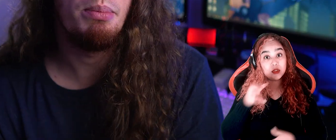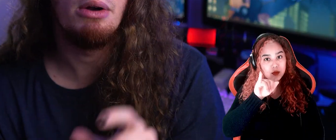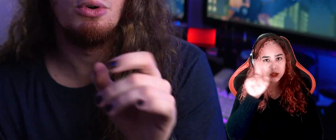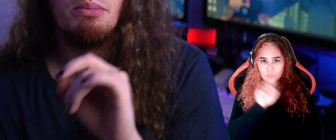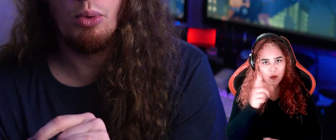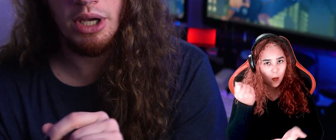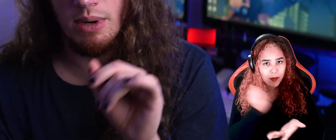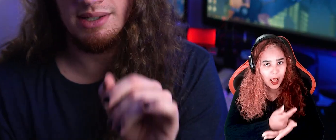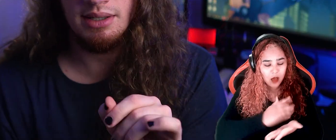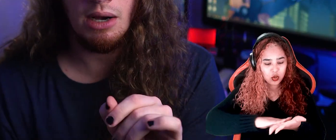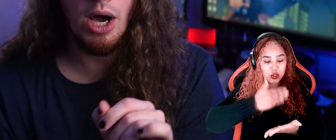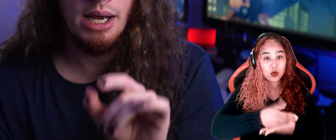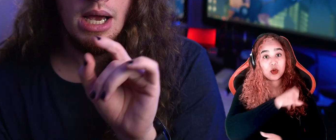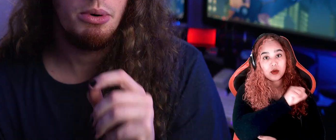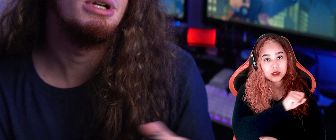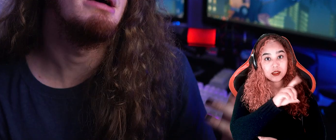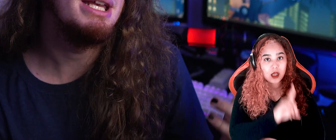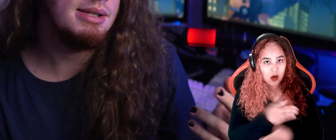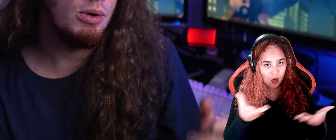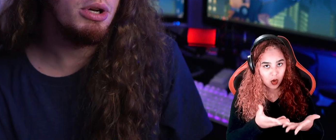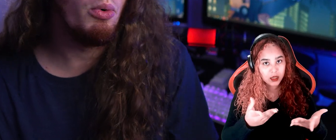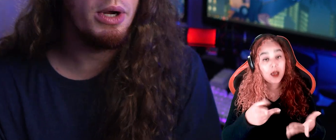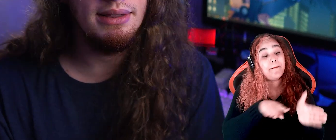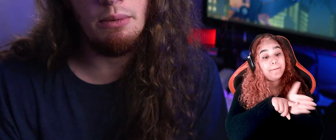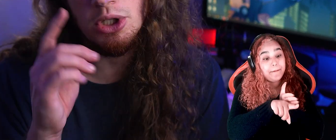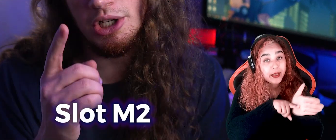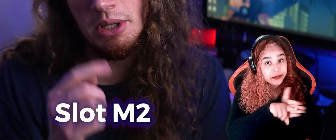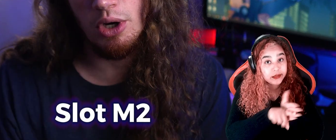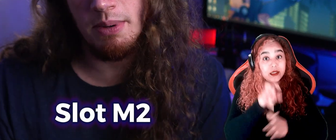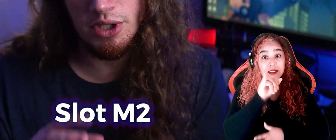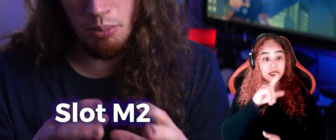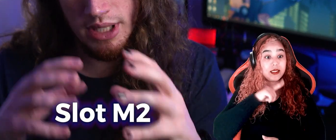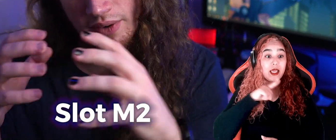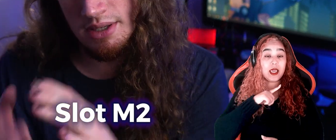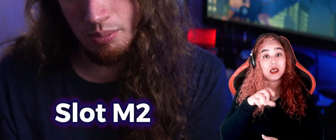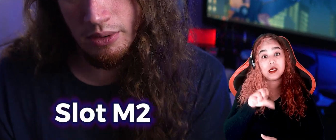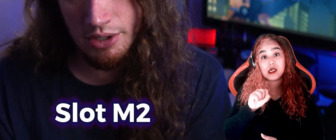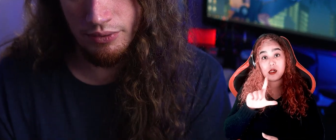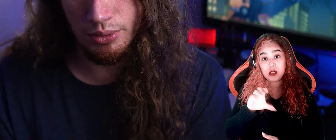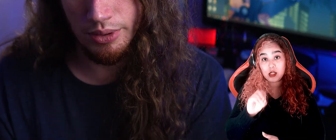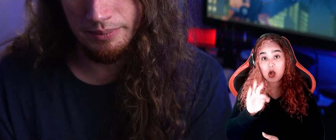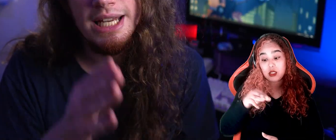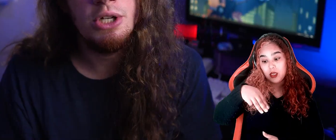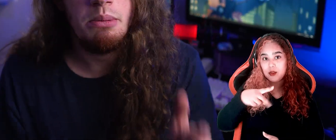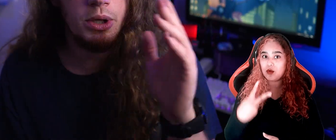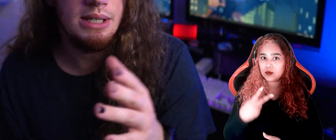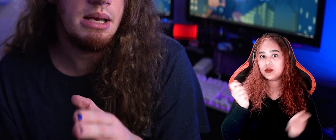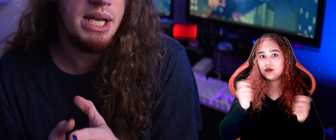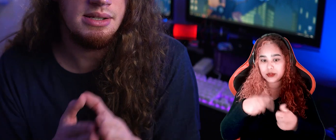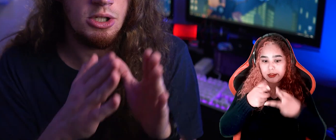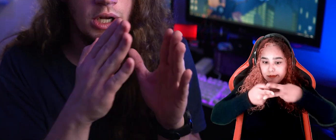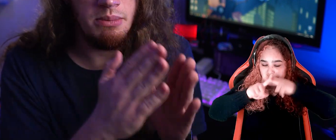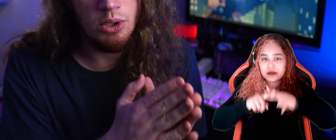se você não for comprar um notebook com SSD agora, procure saber se esse notebook tem um slot M2 para você poder fazer esse upgrade no futuro. Além disso, é